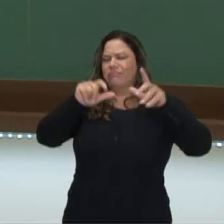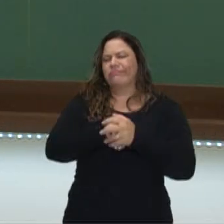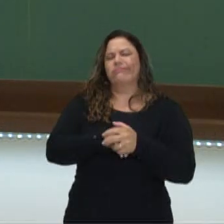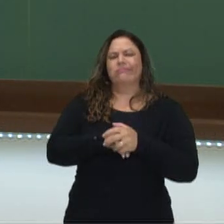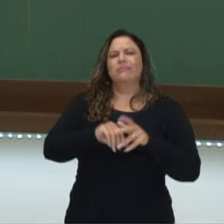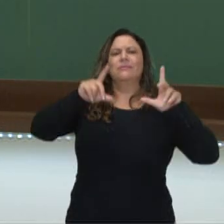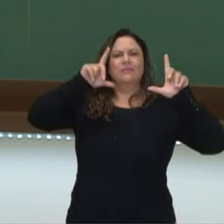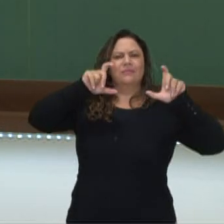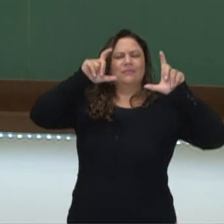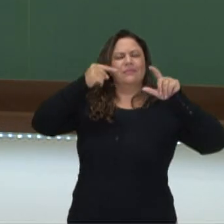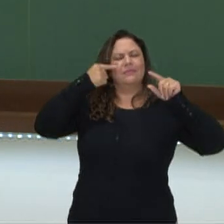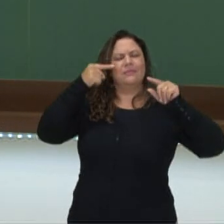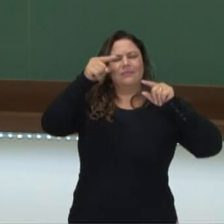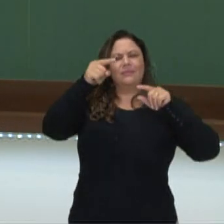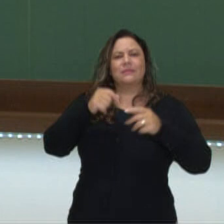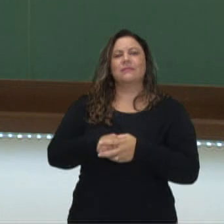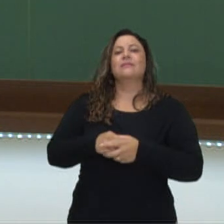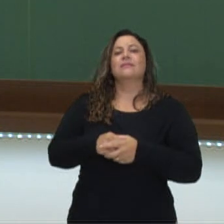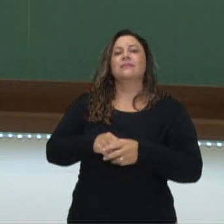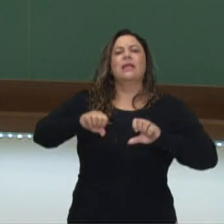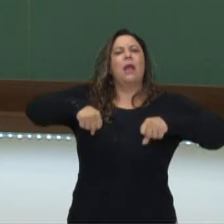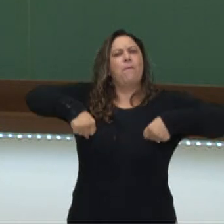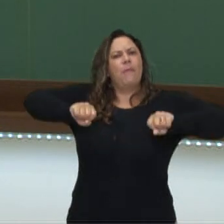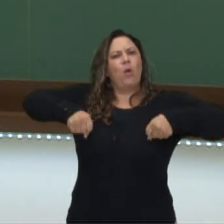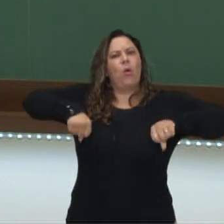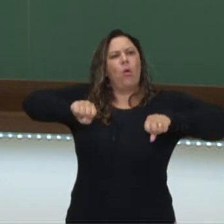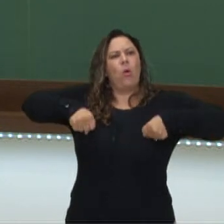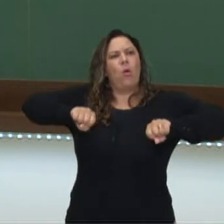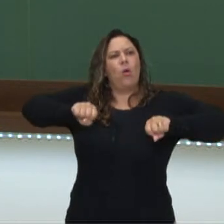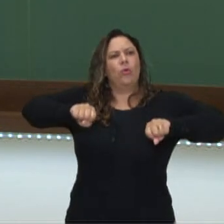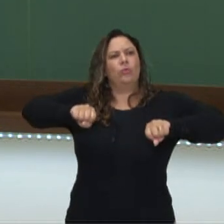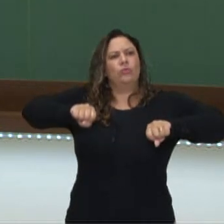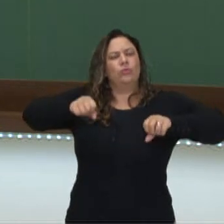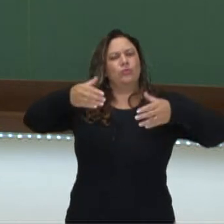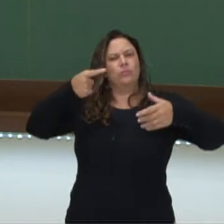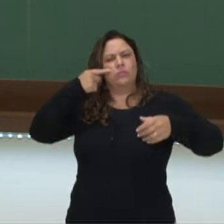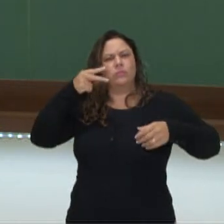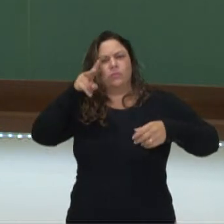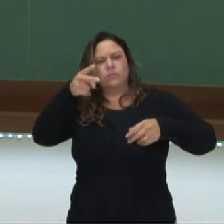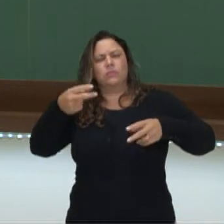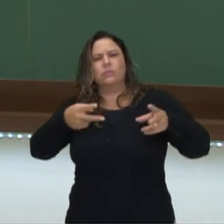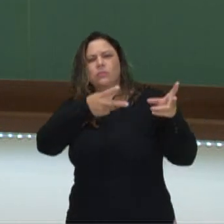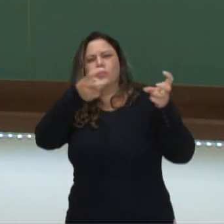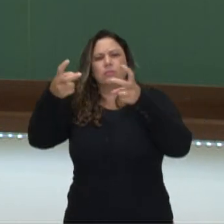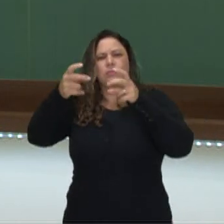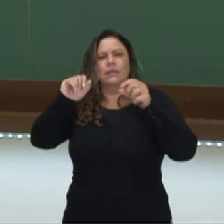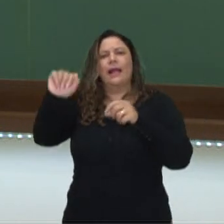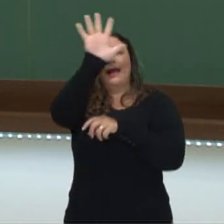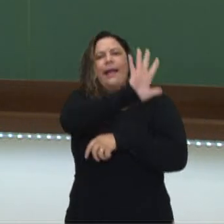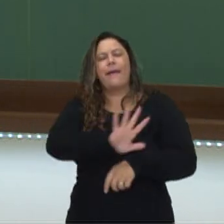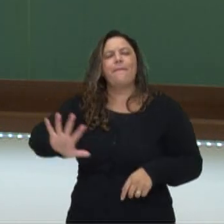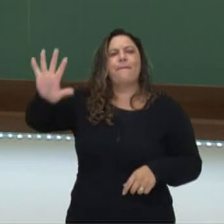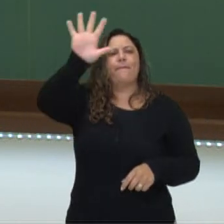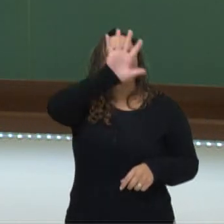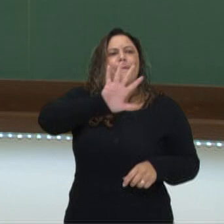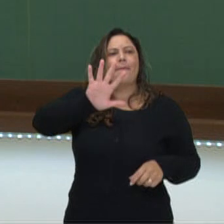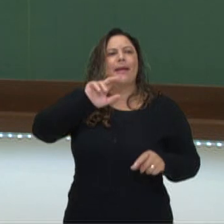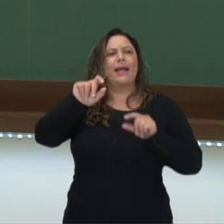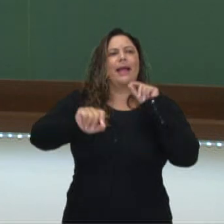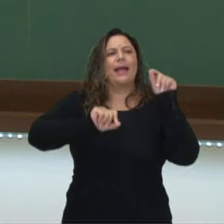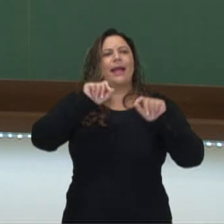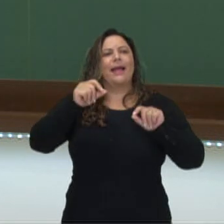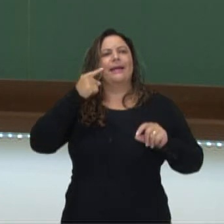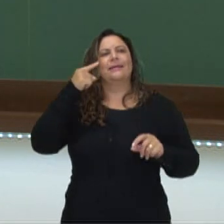foto, né, ele está ali sentado numa moto, atrás de um banner, e ali no banner a gente consegue ver, né, os Avengers,